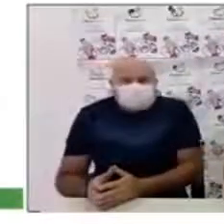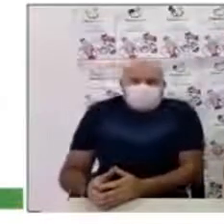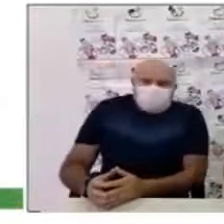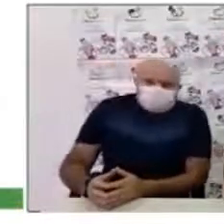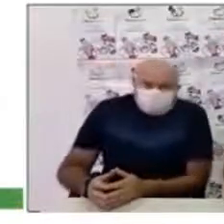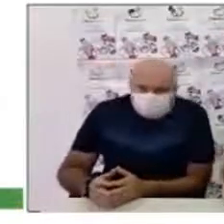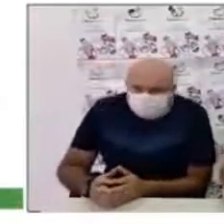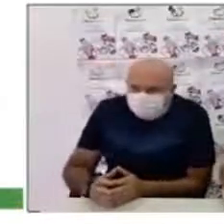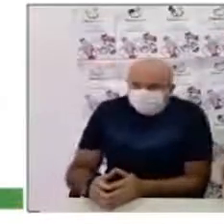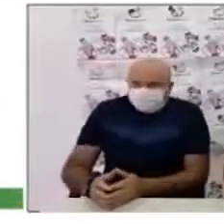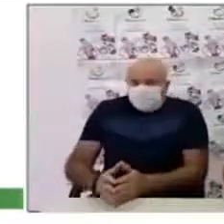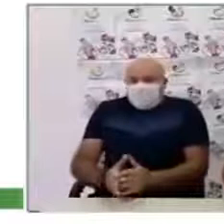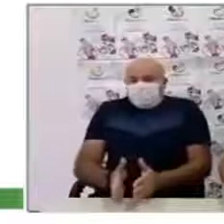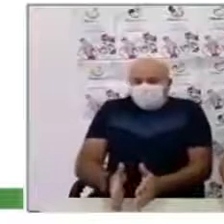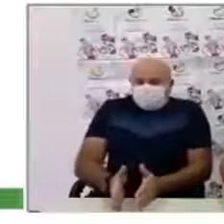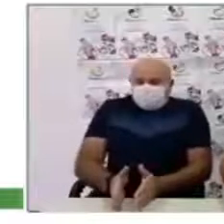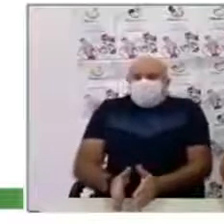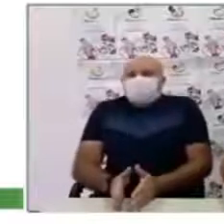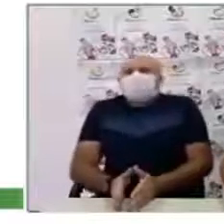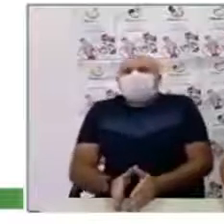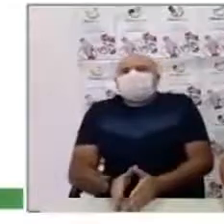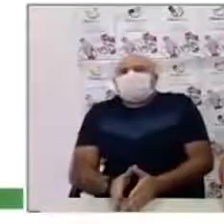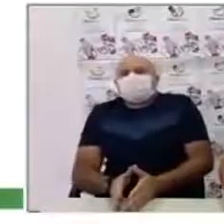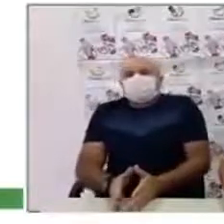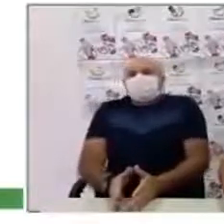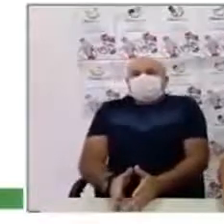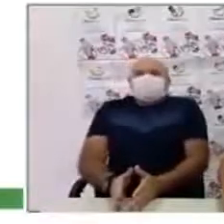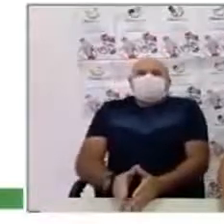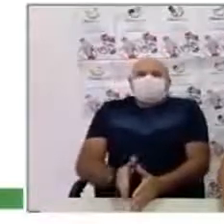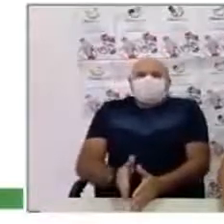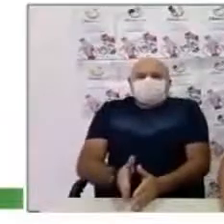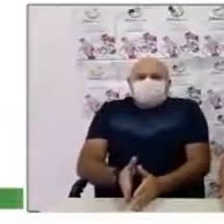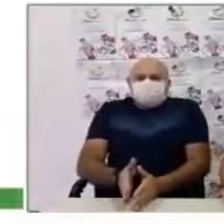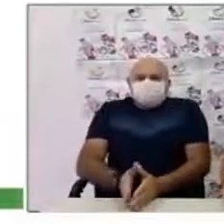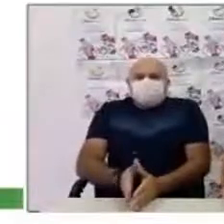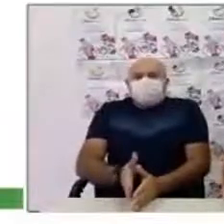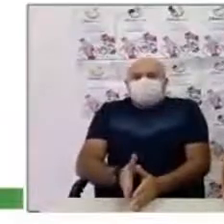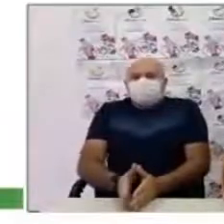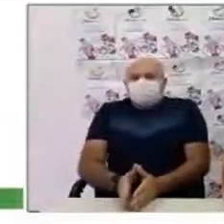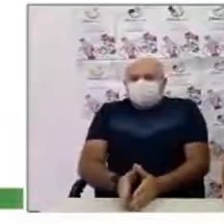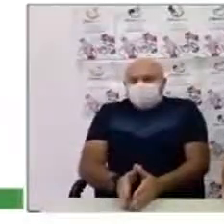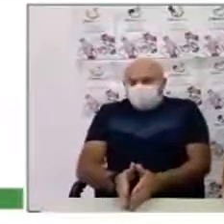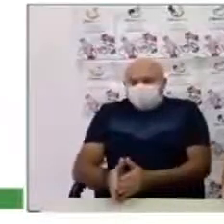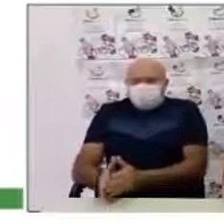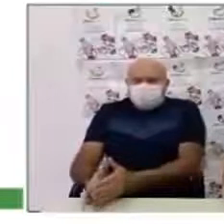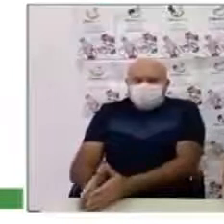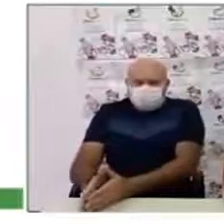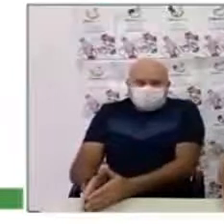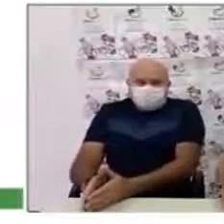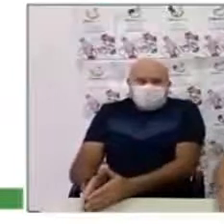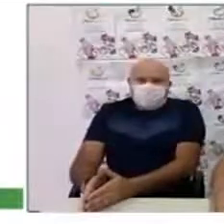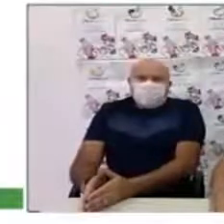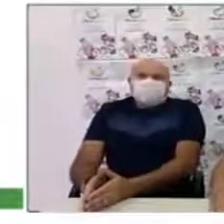de fósseis, né? Então, Dalton dizia que o átomo não tinha carga e que era indivisível, que era indestrutível. Aí veio